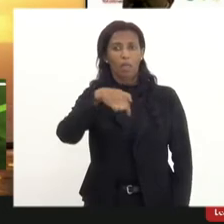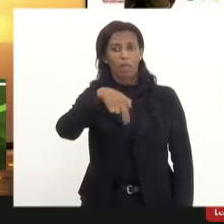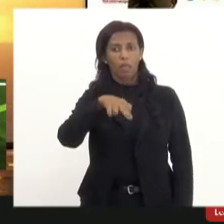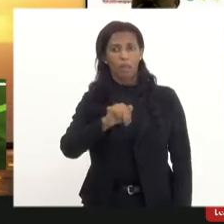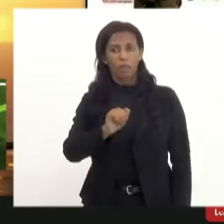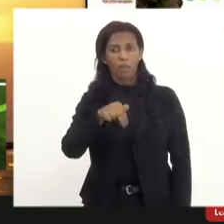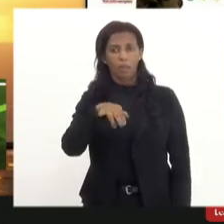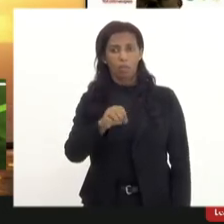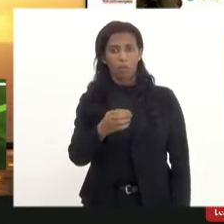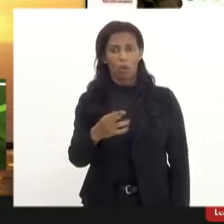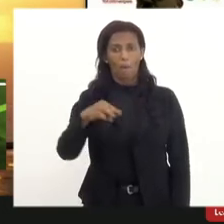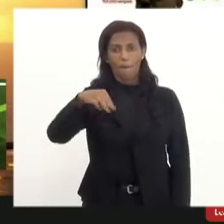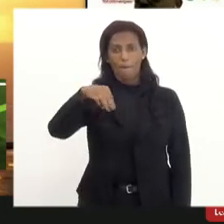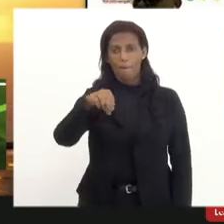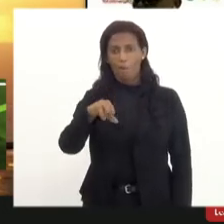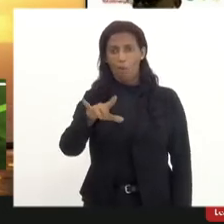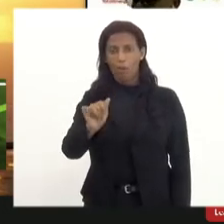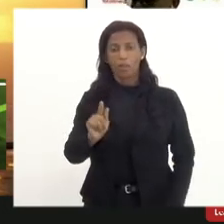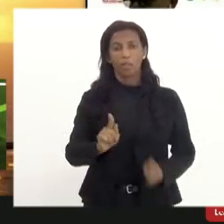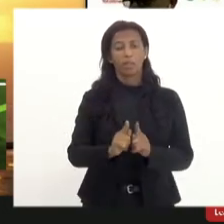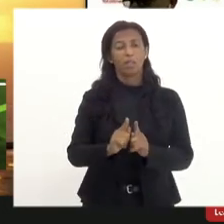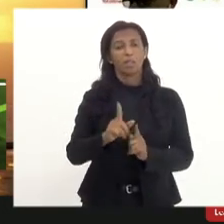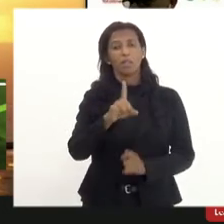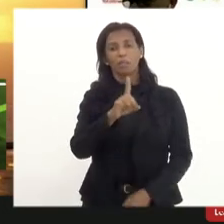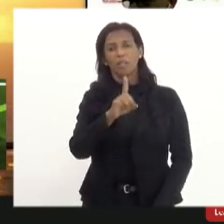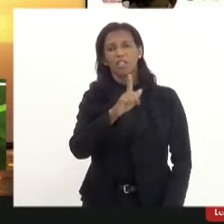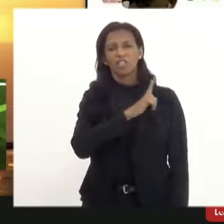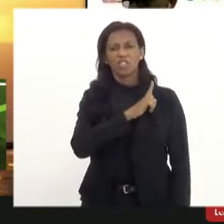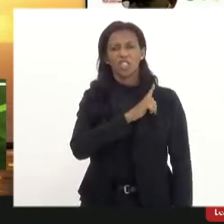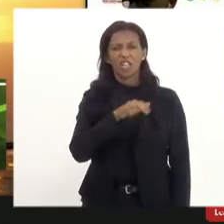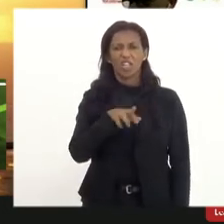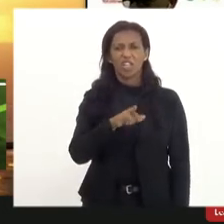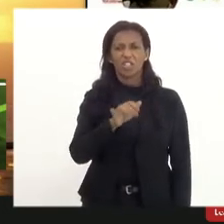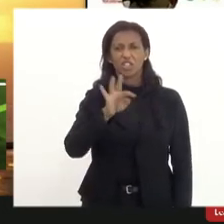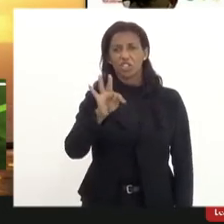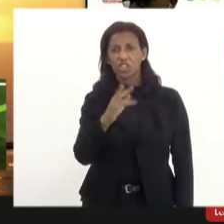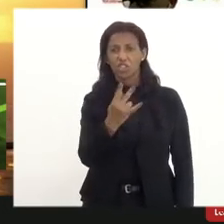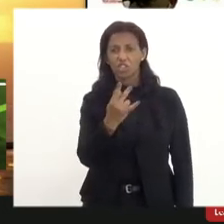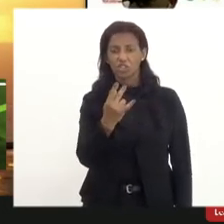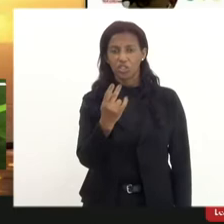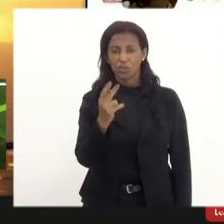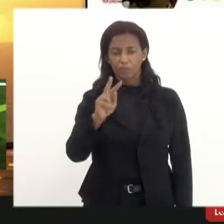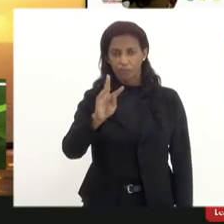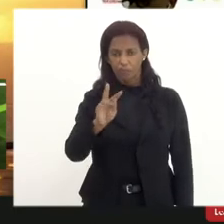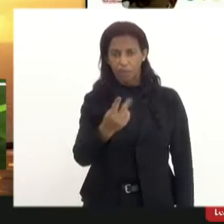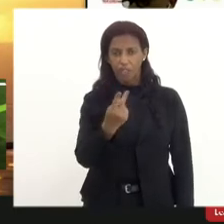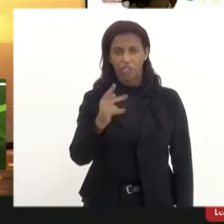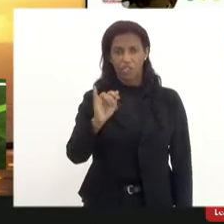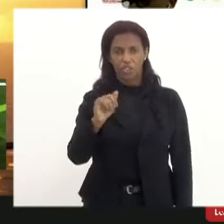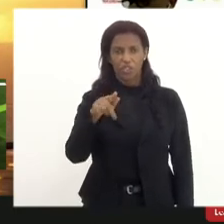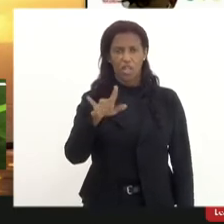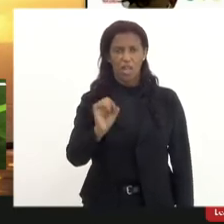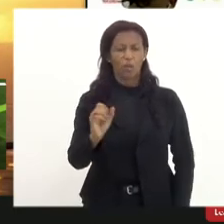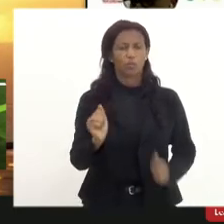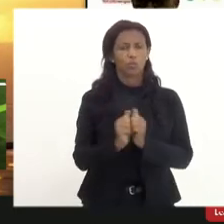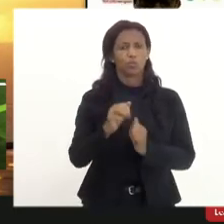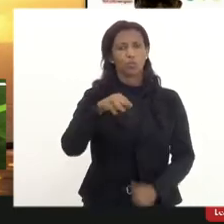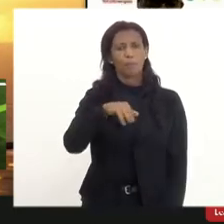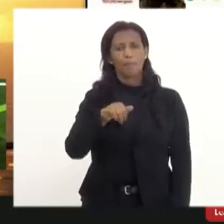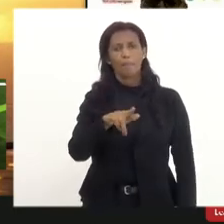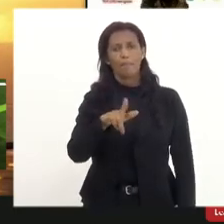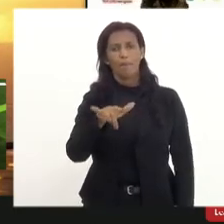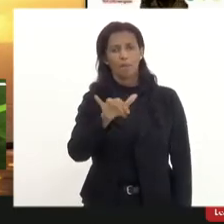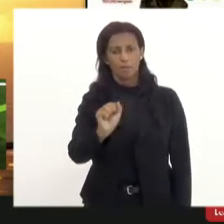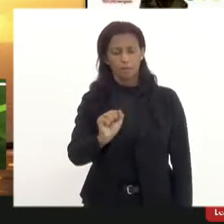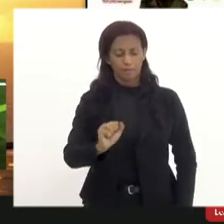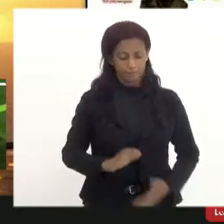Mônica Panicê, e o gerente de relações institucionais da Equinor, Thiago Martins, junto com a Glícia Gomes. Bom, presidente,